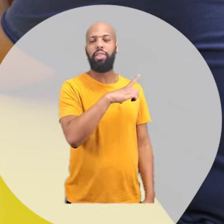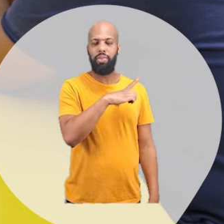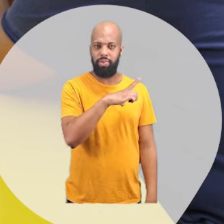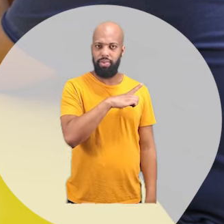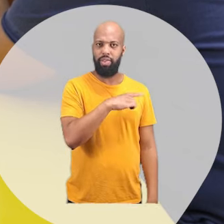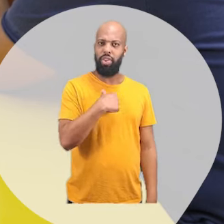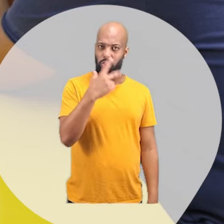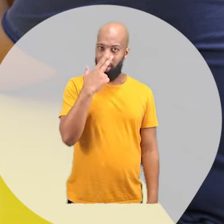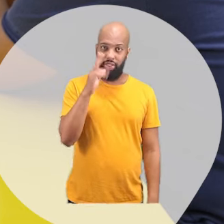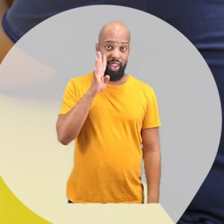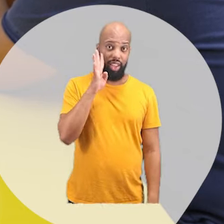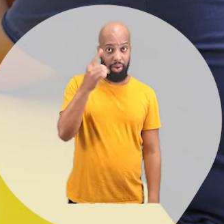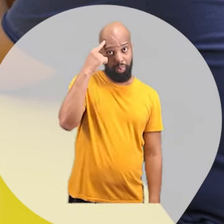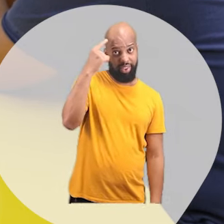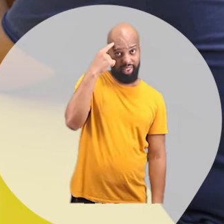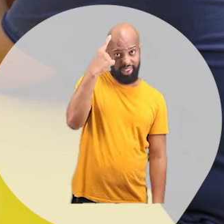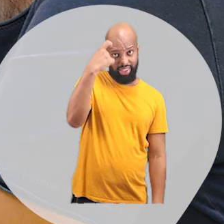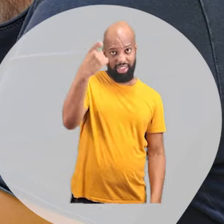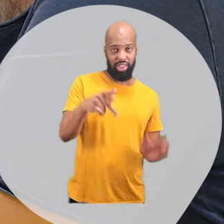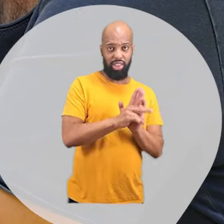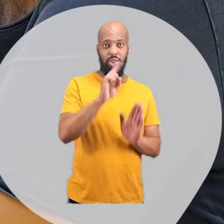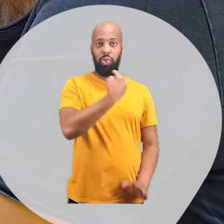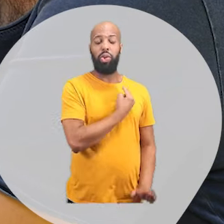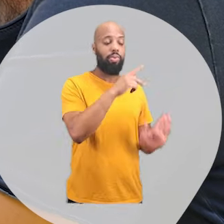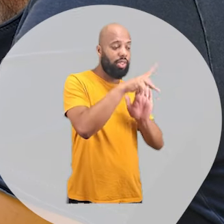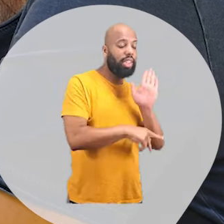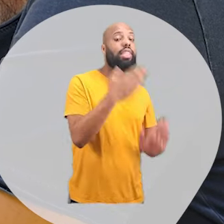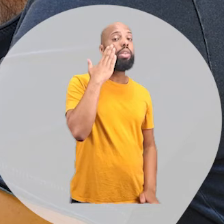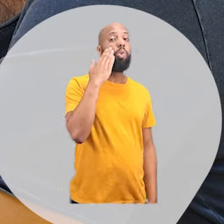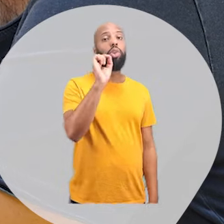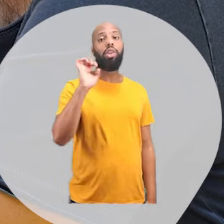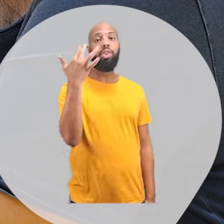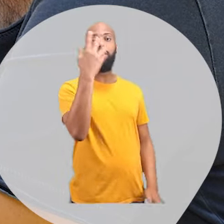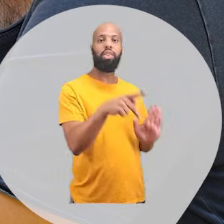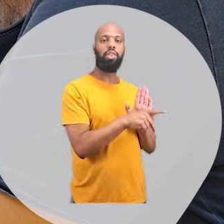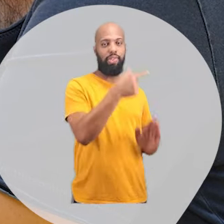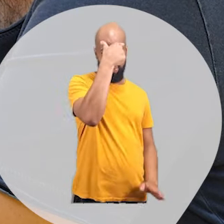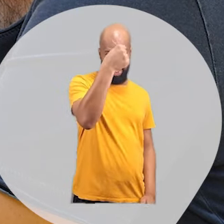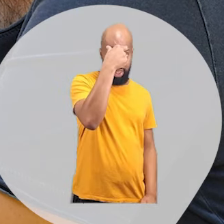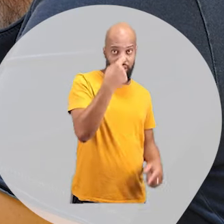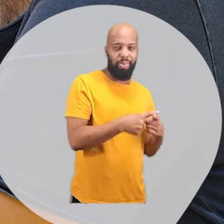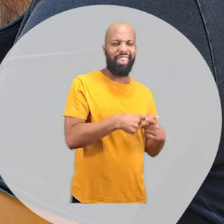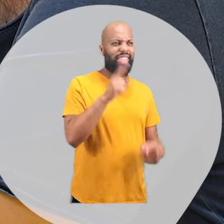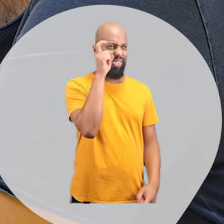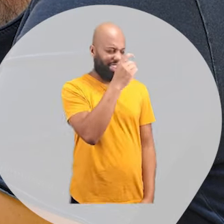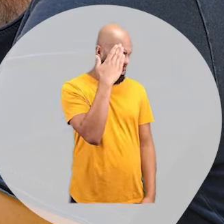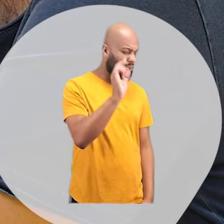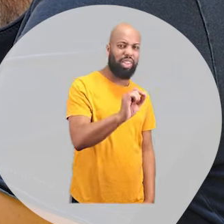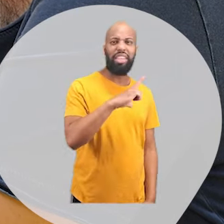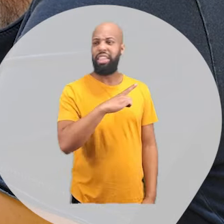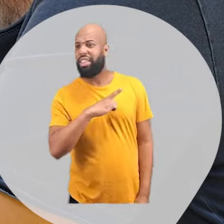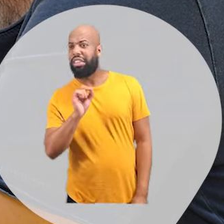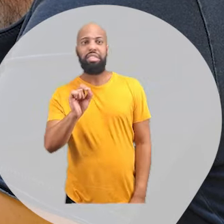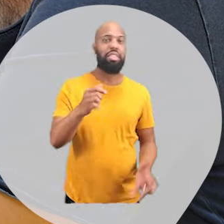é legal pensar essa ideia para os nossos projetos pra galera saber o que que rola na universidade que às vezes é tão comple saber o que que ai o